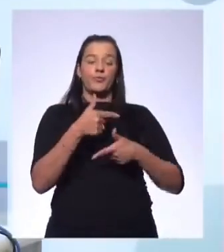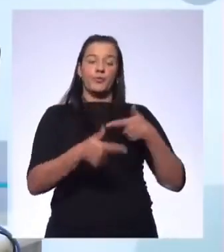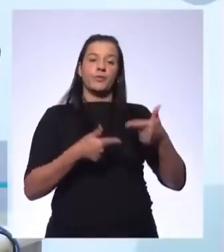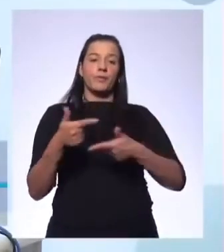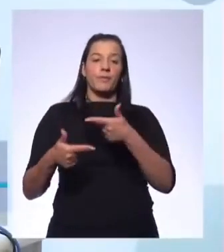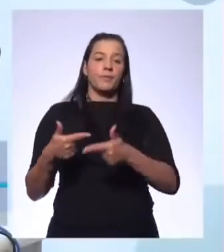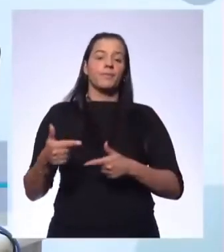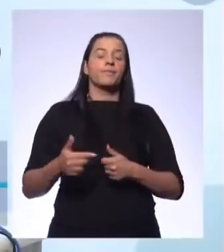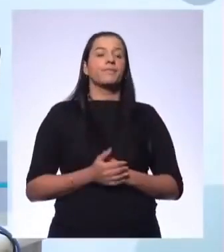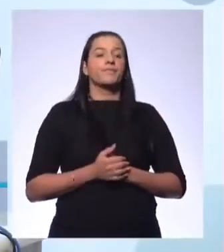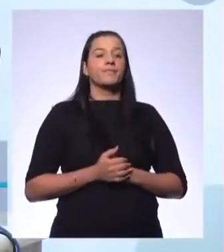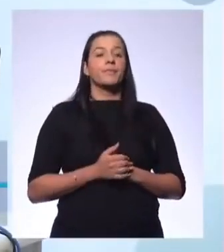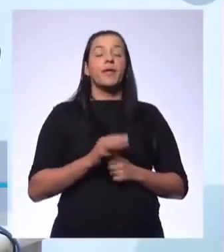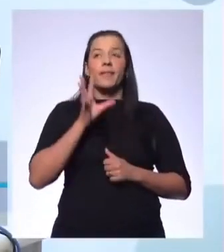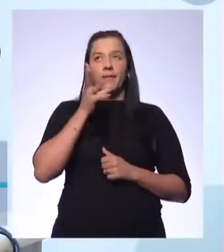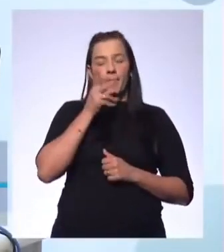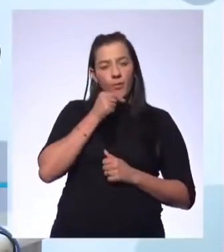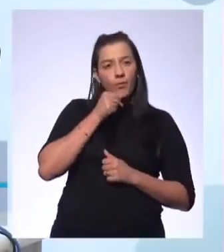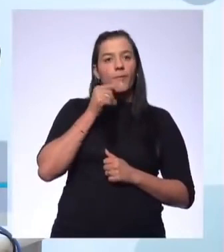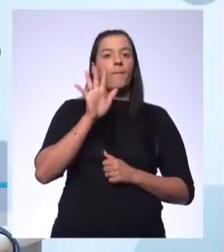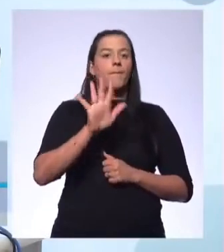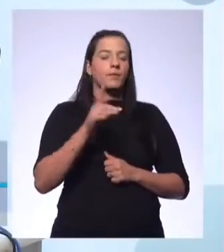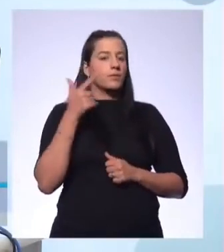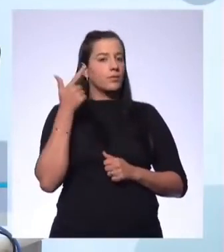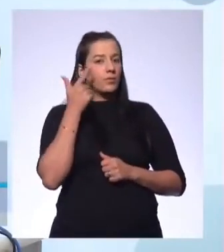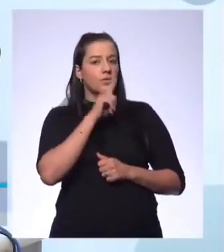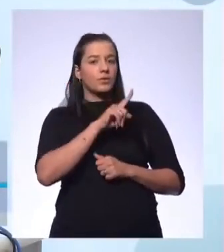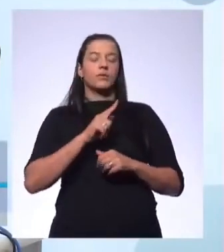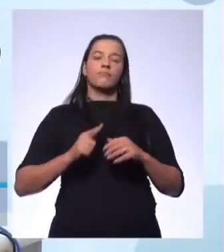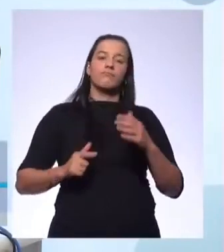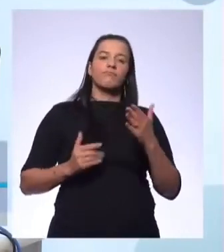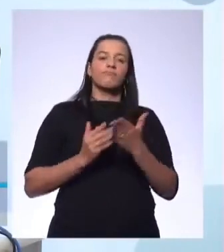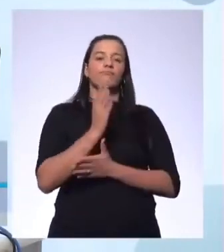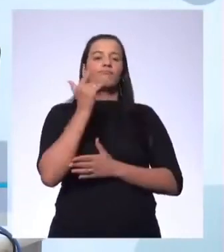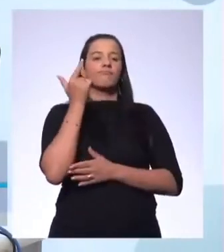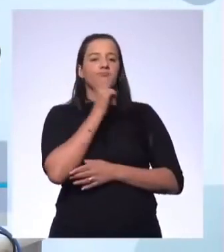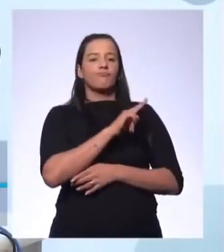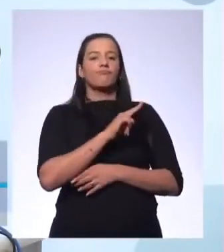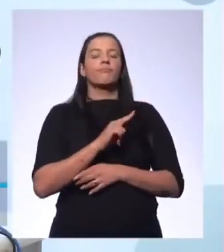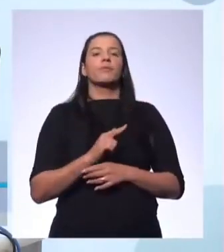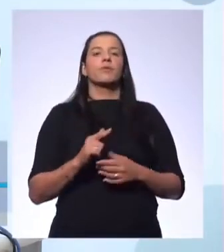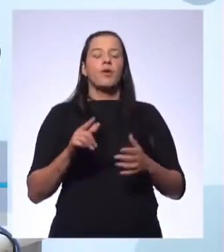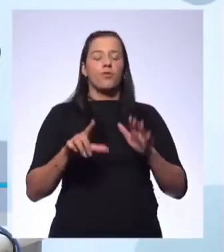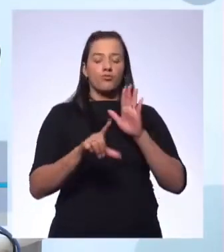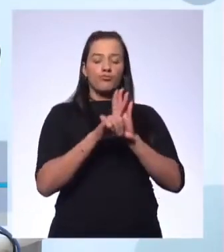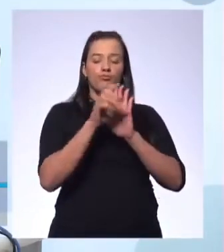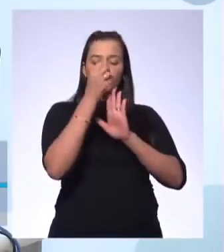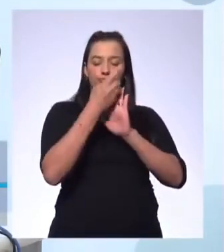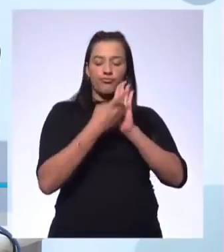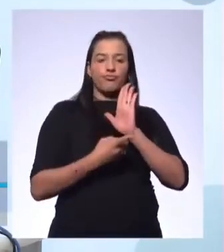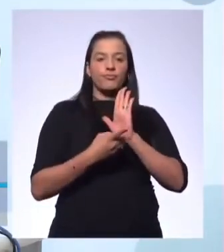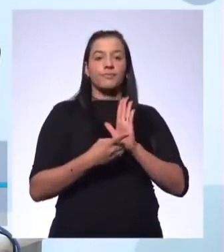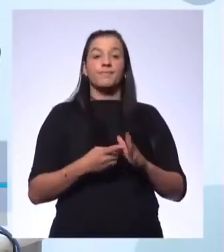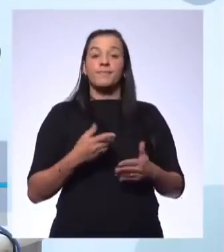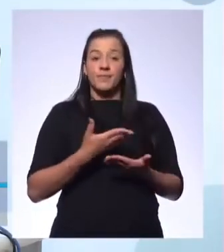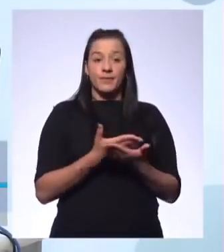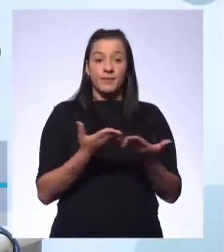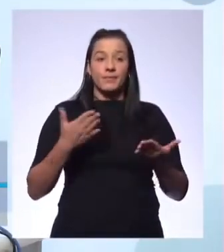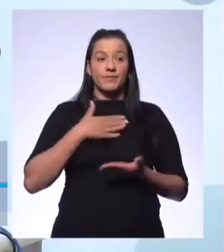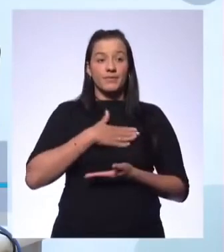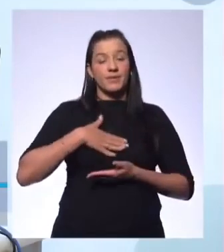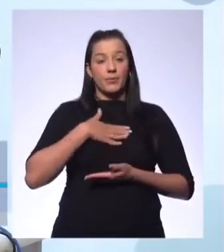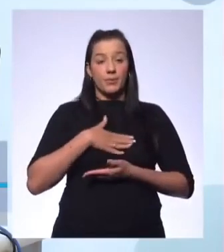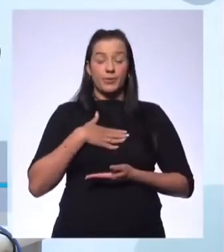trabalhadores. Então, demorou, mas eles conseguiram conquistar alguns direitos. Eu espero que vocês tenham gostado da